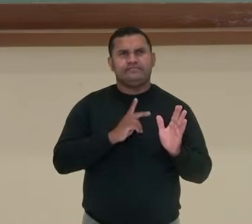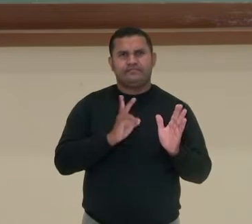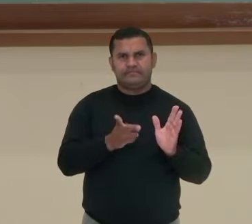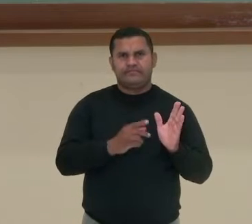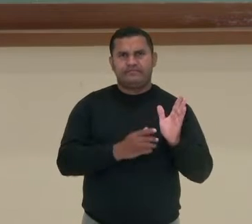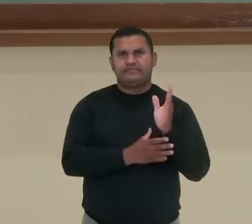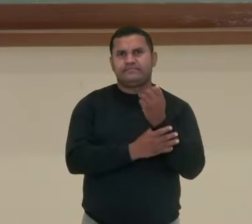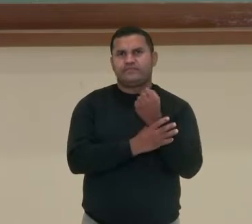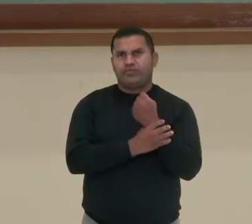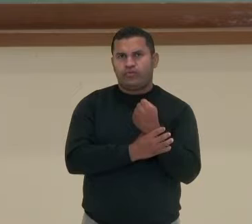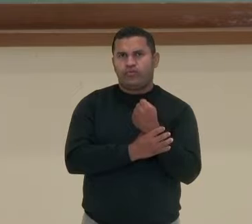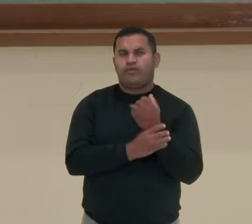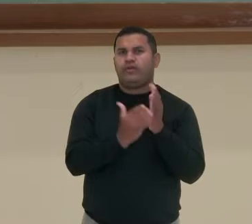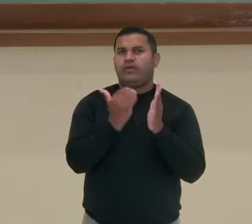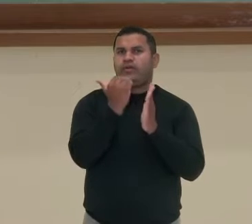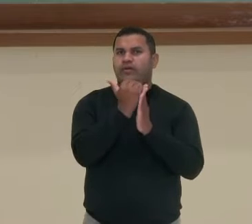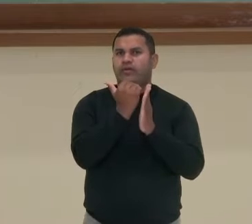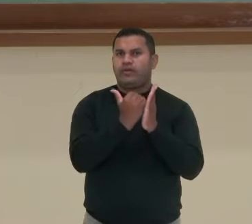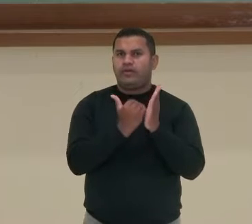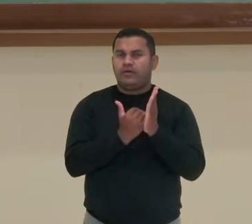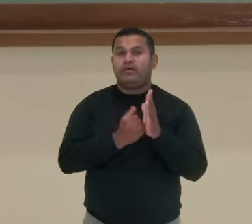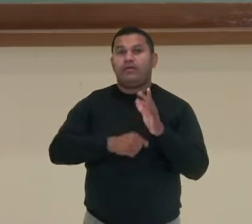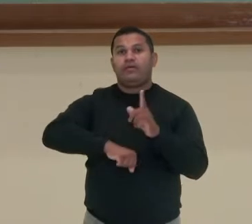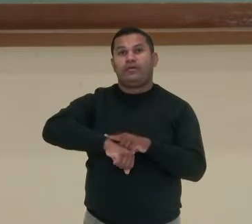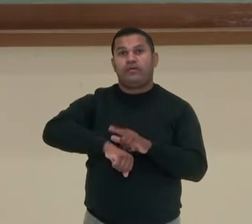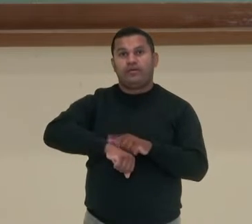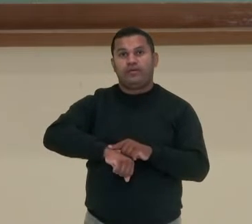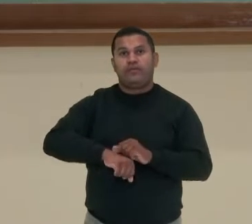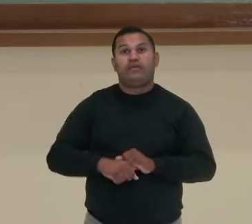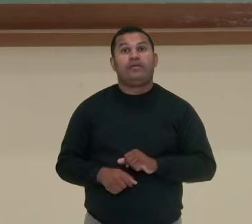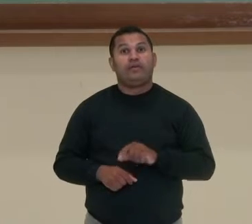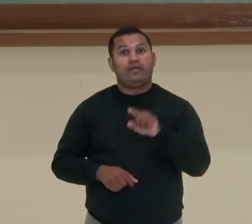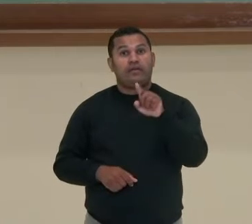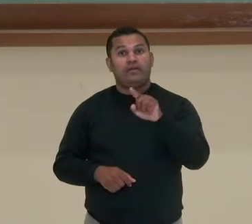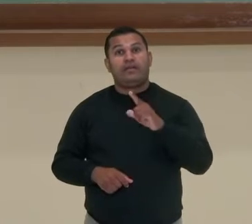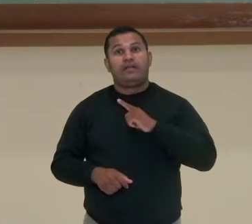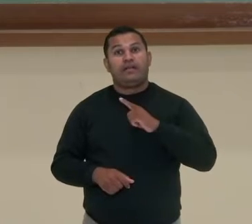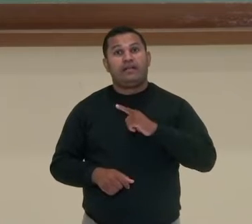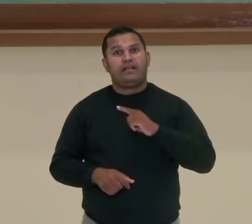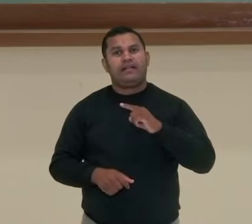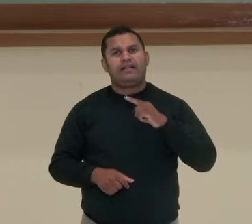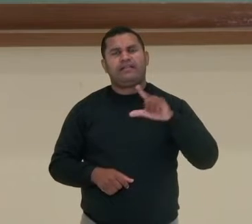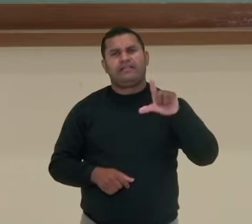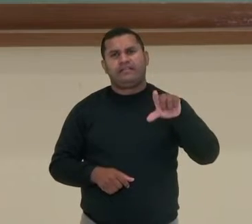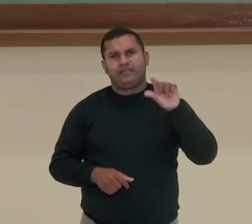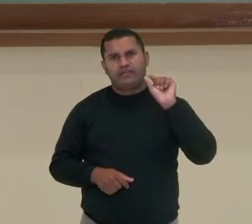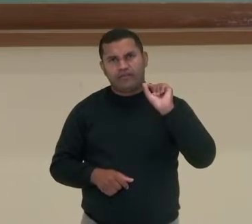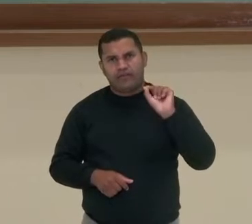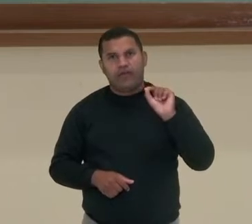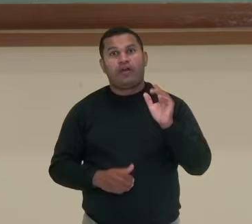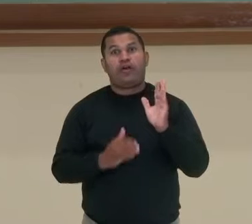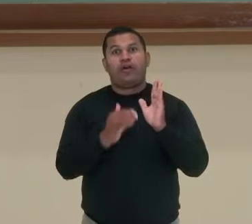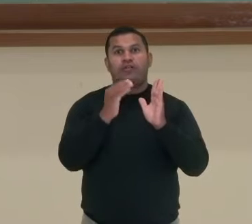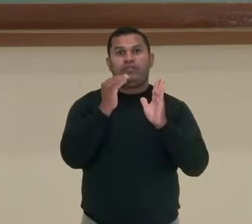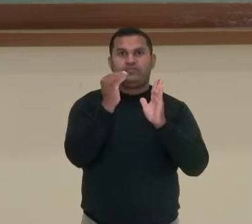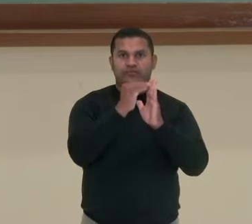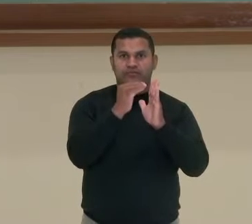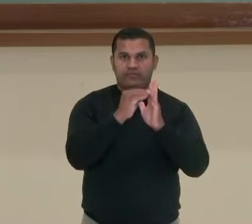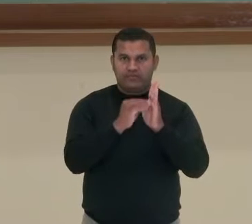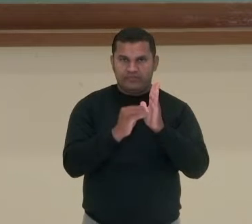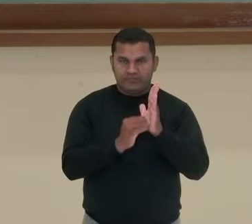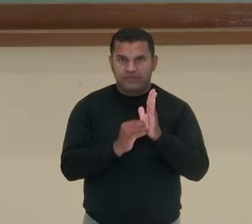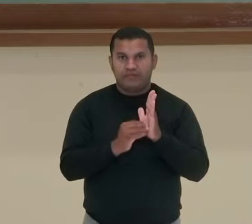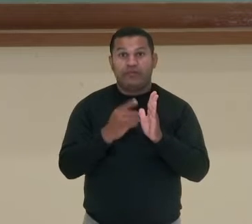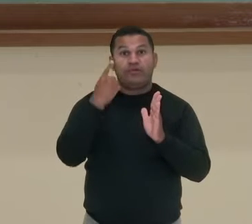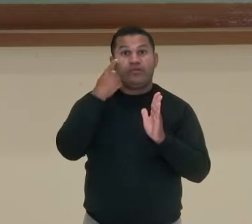seu tempo. Acho bacana nós comentarmos sobre ser o senhor do seu tempo. Você estabelece, você se organiza. Tudo bem,